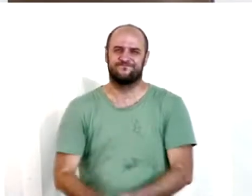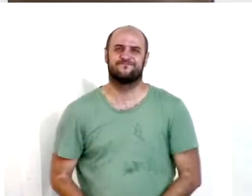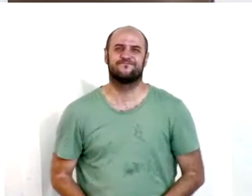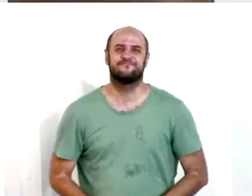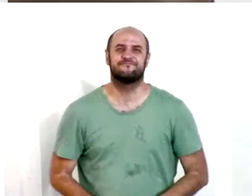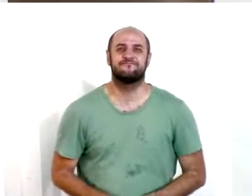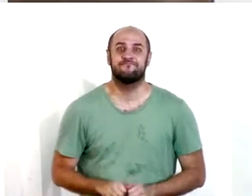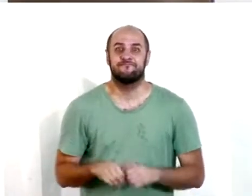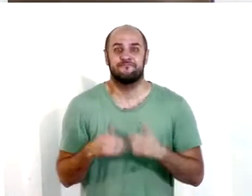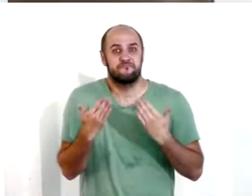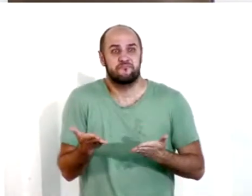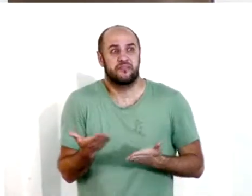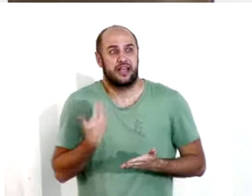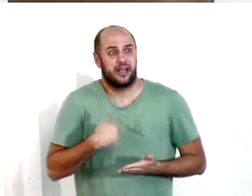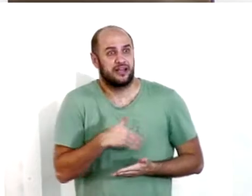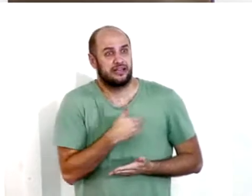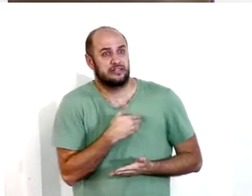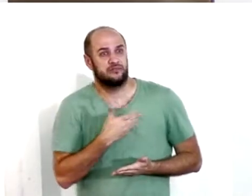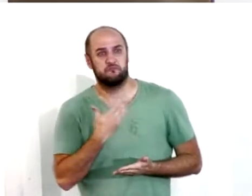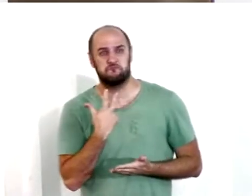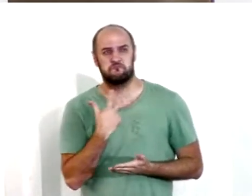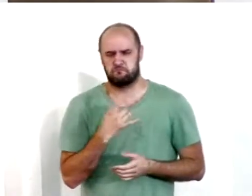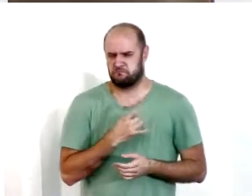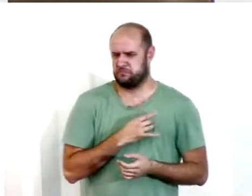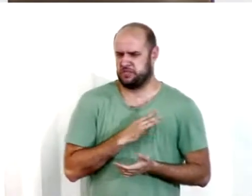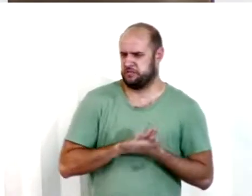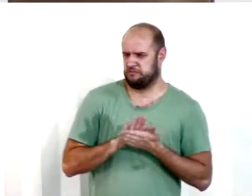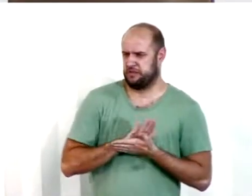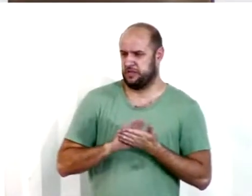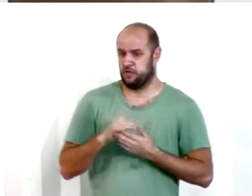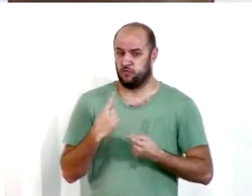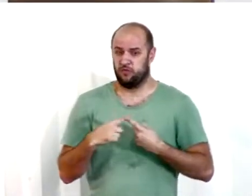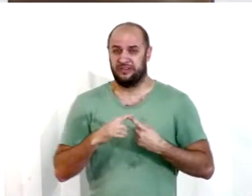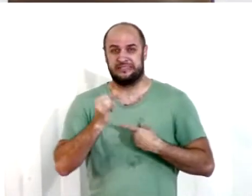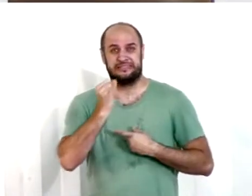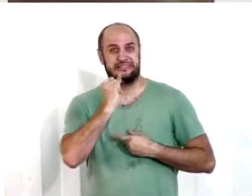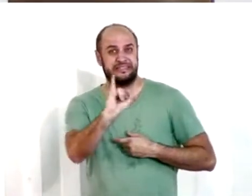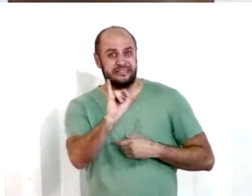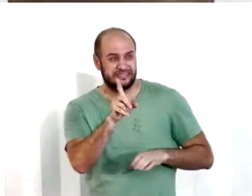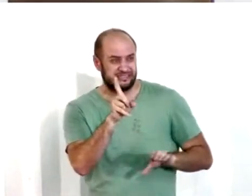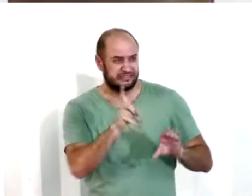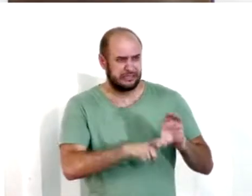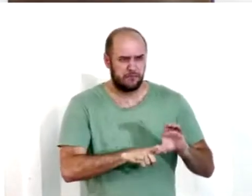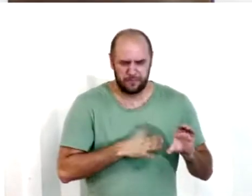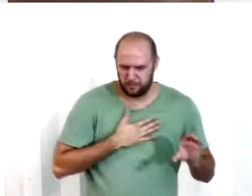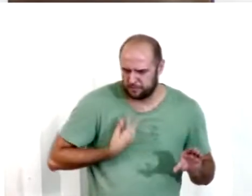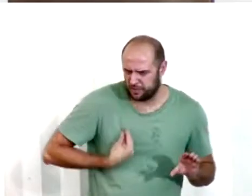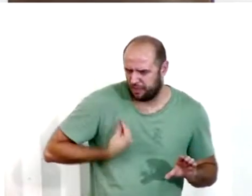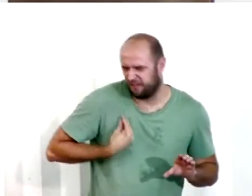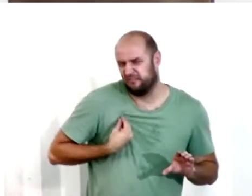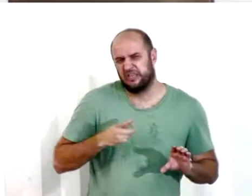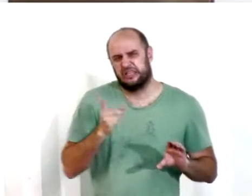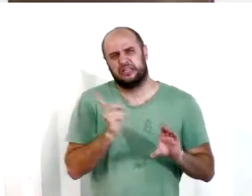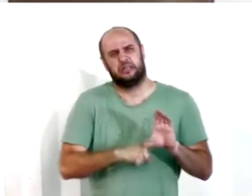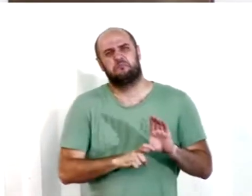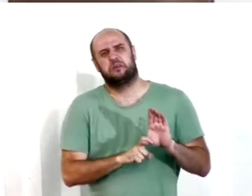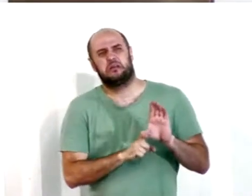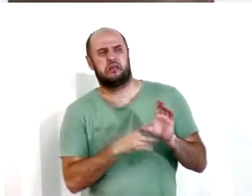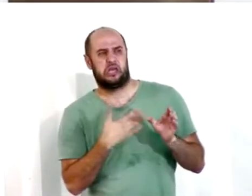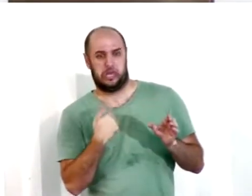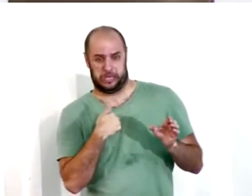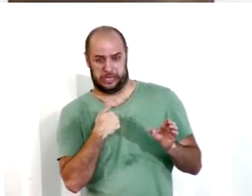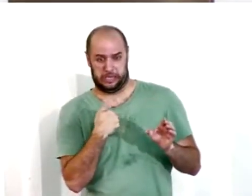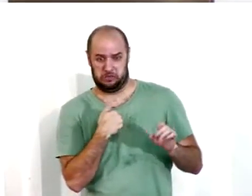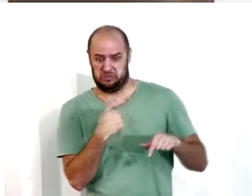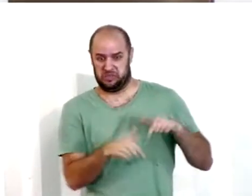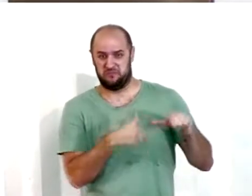Por isso que não depende de mérito humano, porque se dependesse, de fato, você viveria nessa tensão de hoje está salvo e